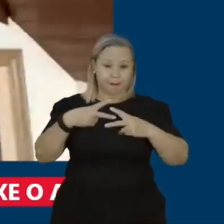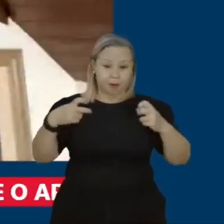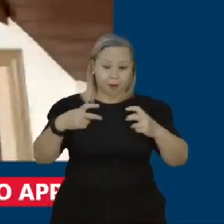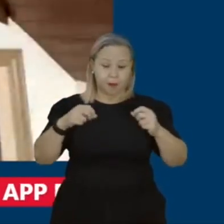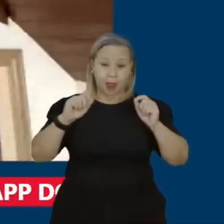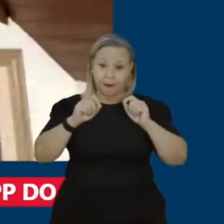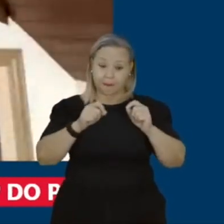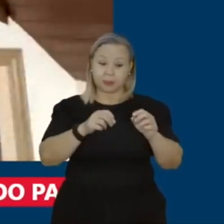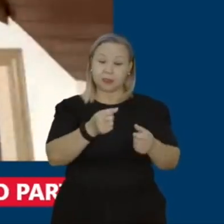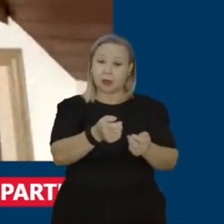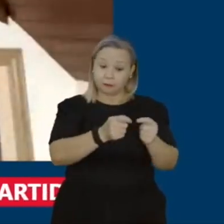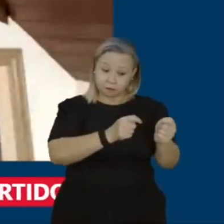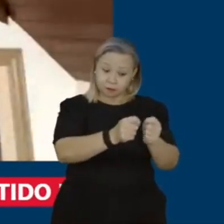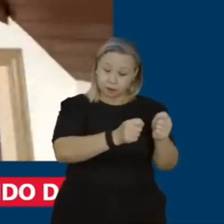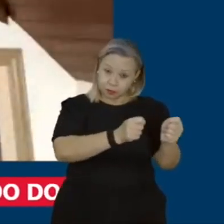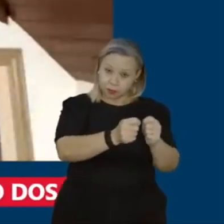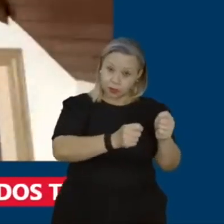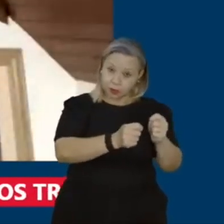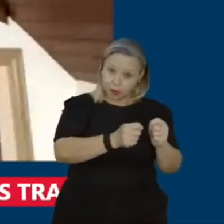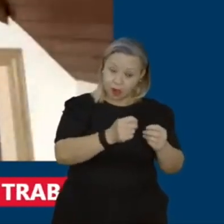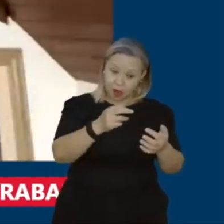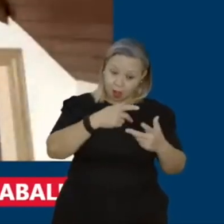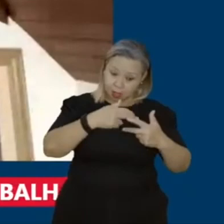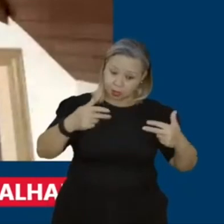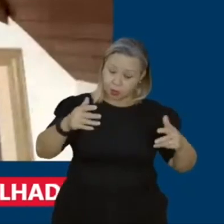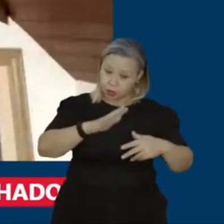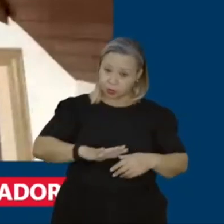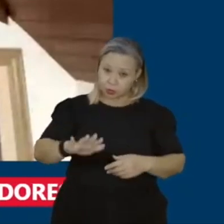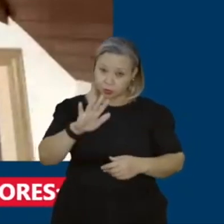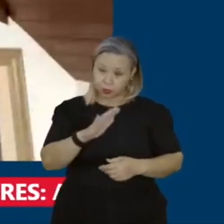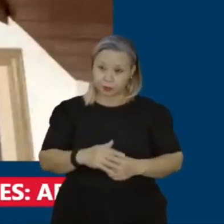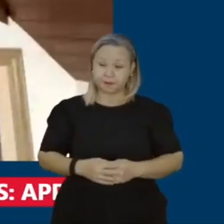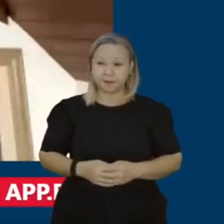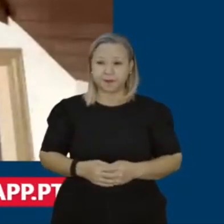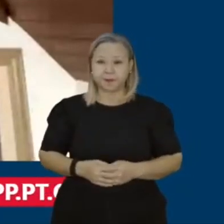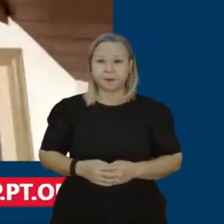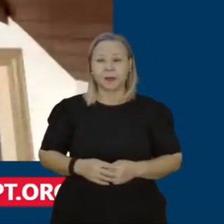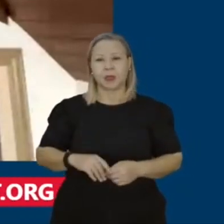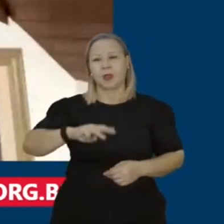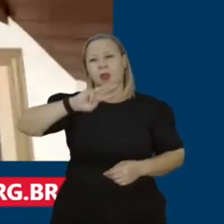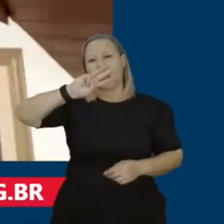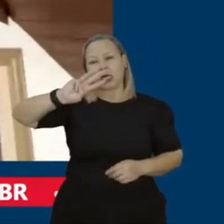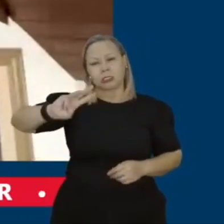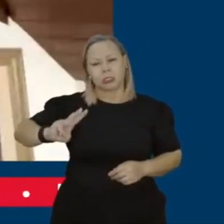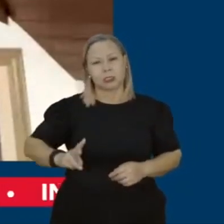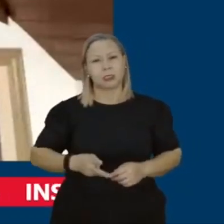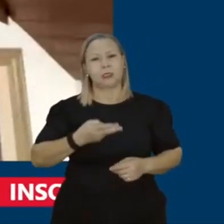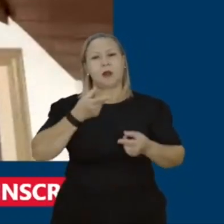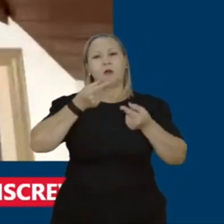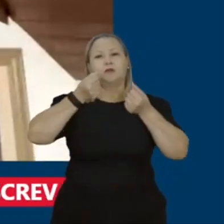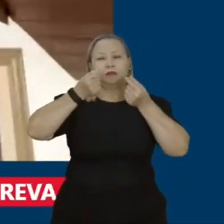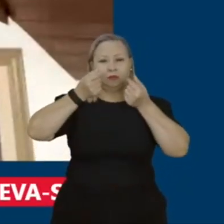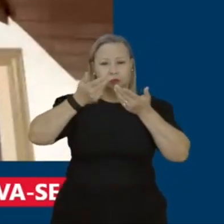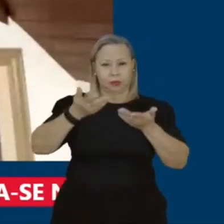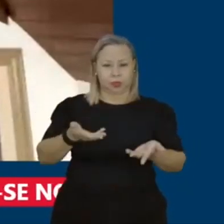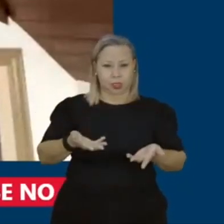aquilo. E a Dilma ainda colocou aquele trilhão de reais